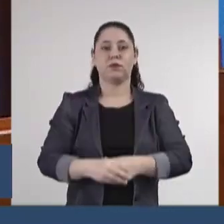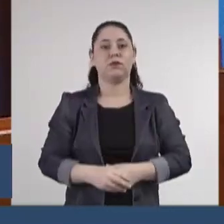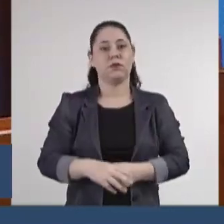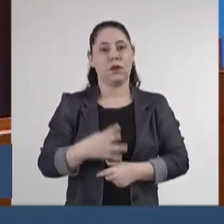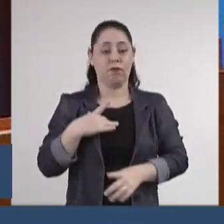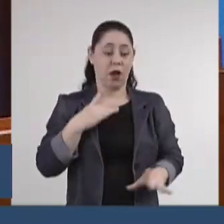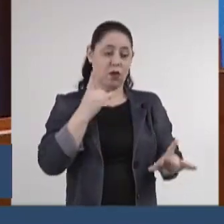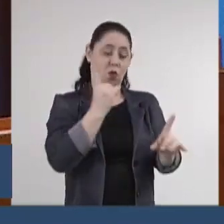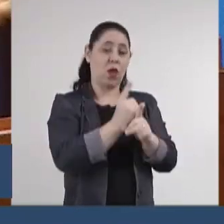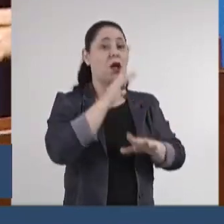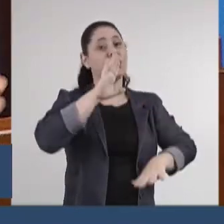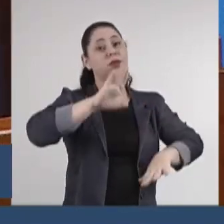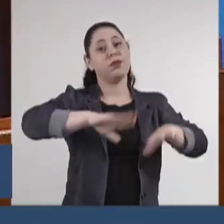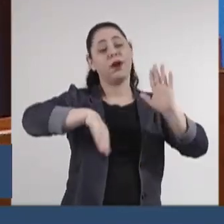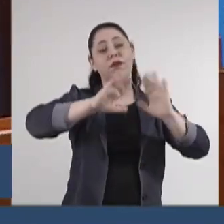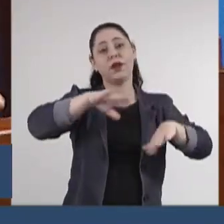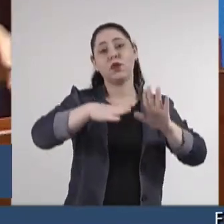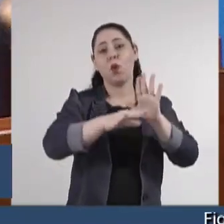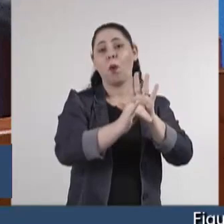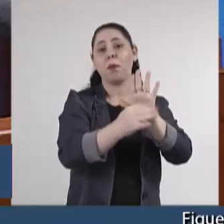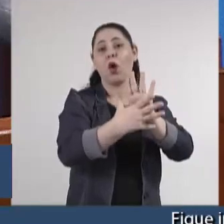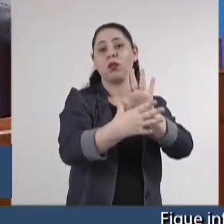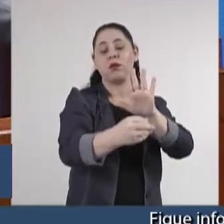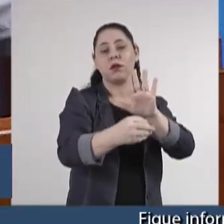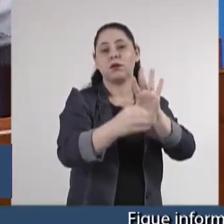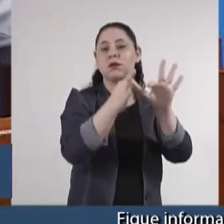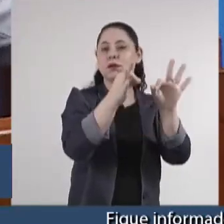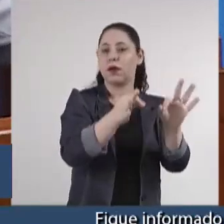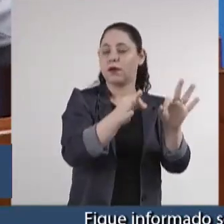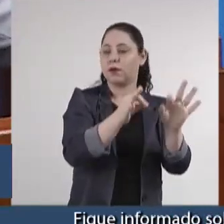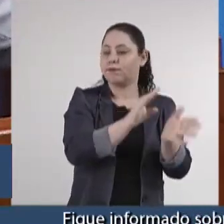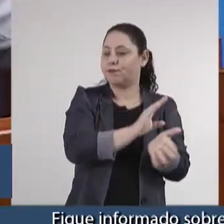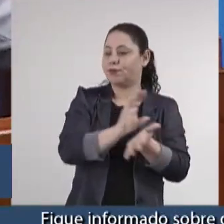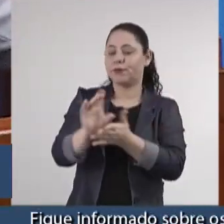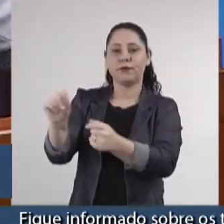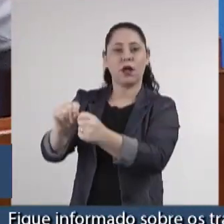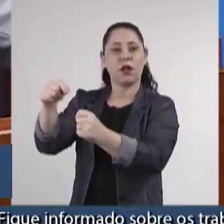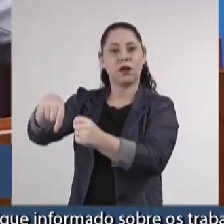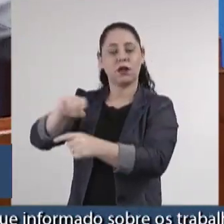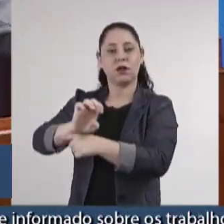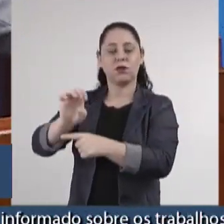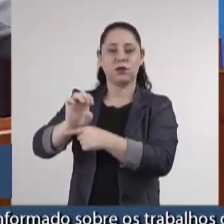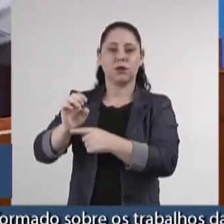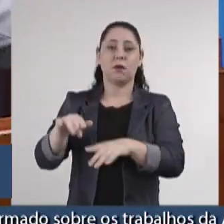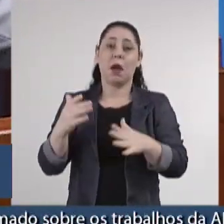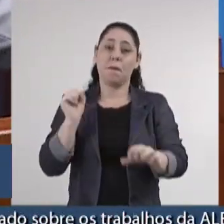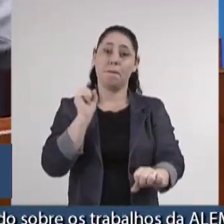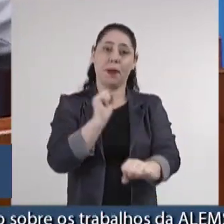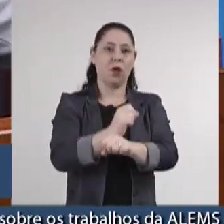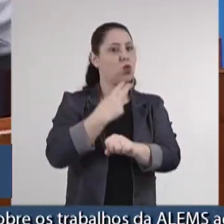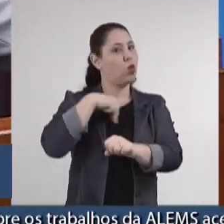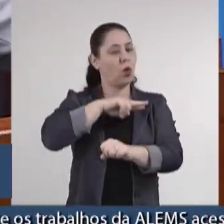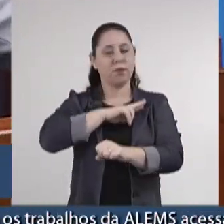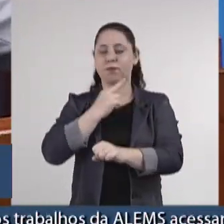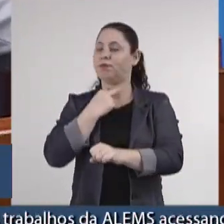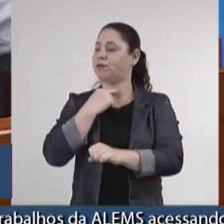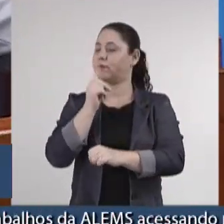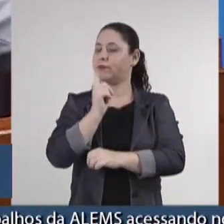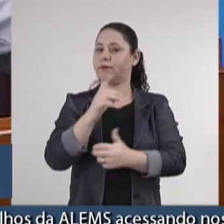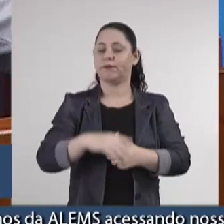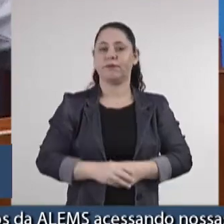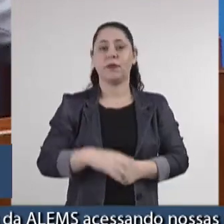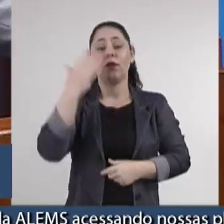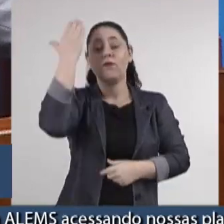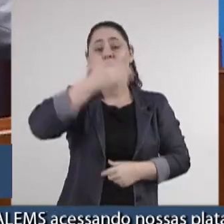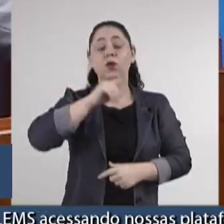vamos encontrar, talvez, o modelo correto para ser aplicado em Mato Grosso do Sul. Mas parado nós não podemos ficar